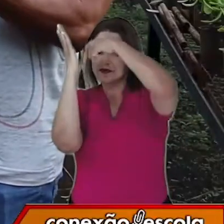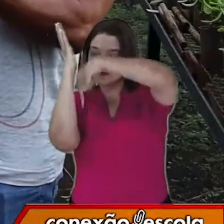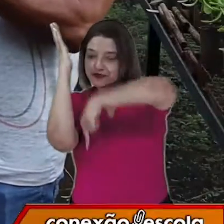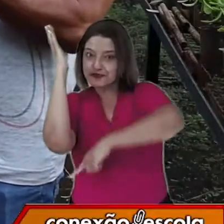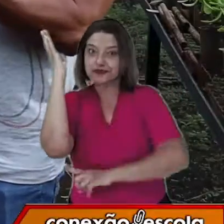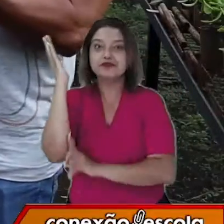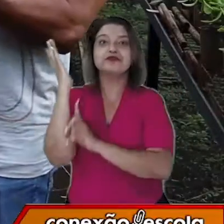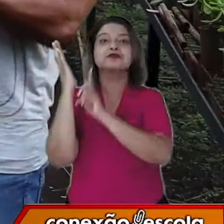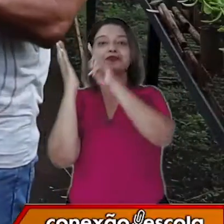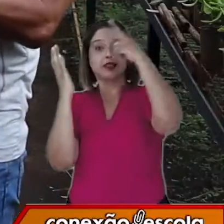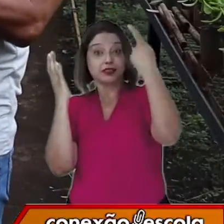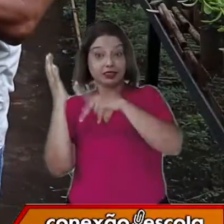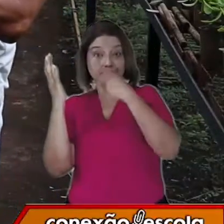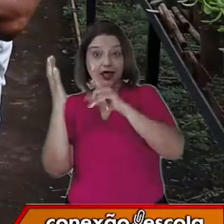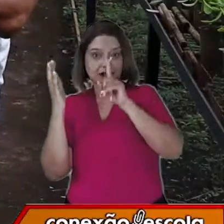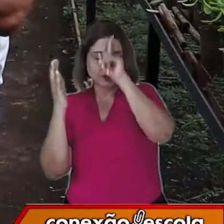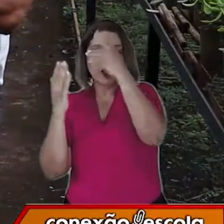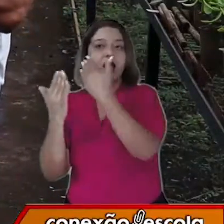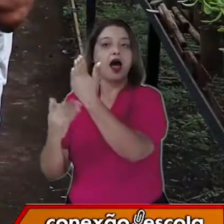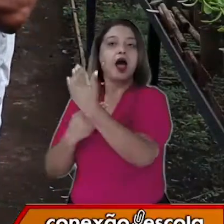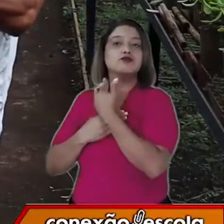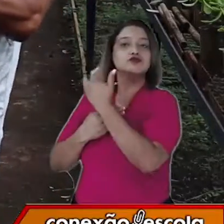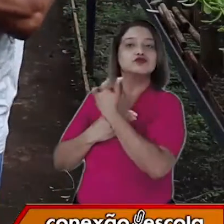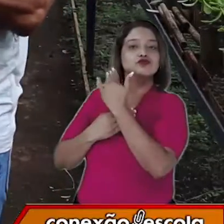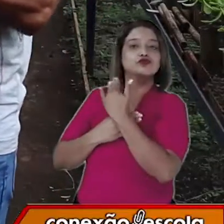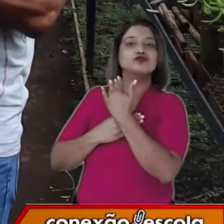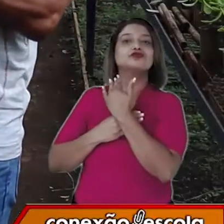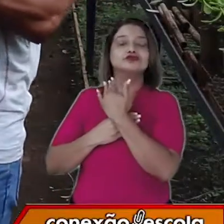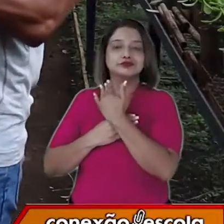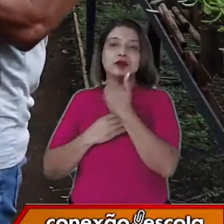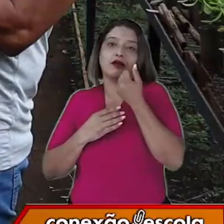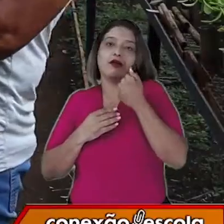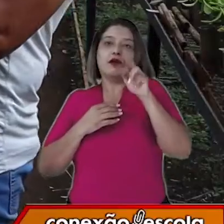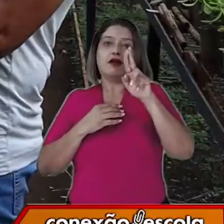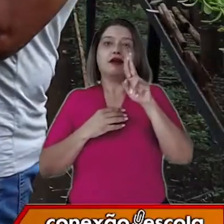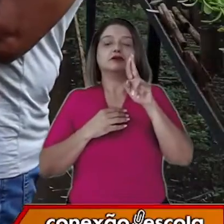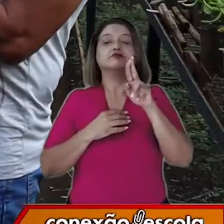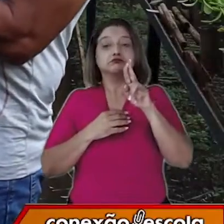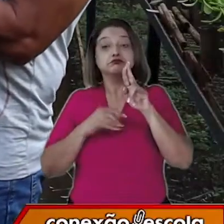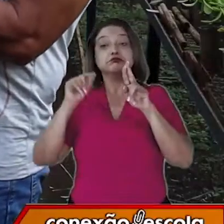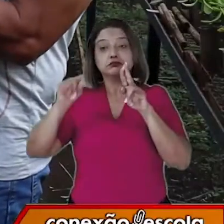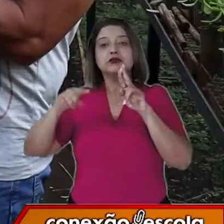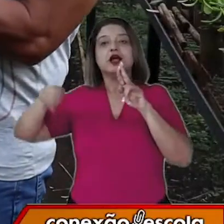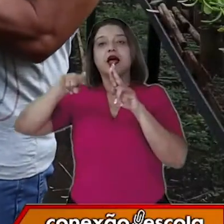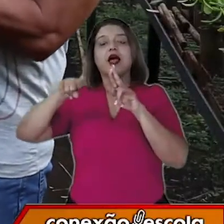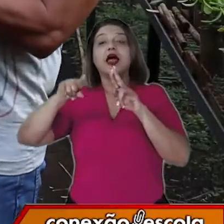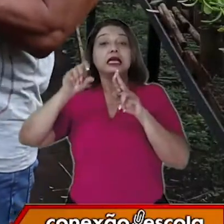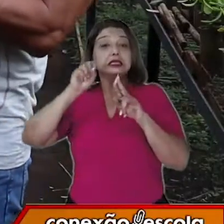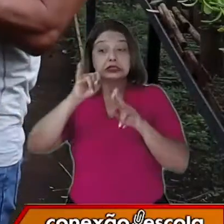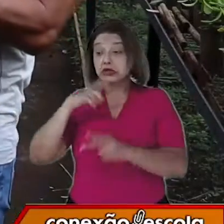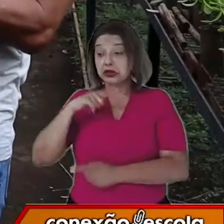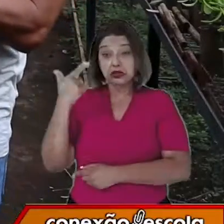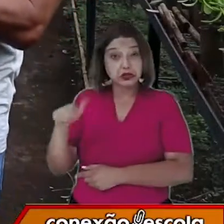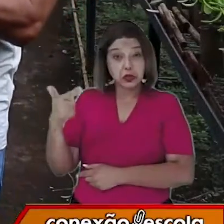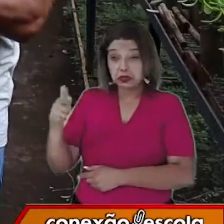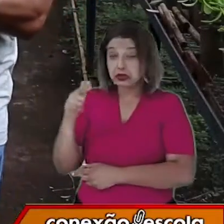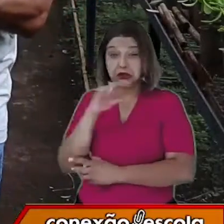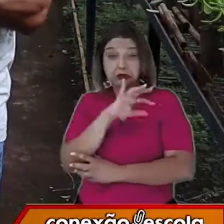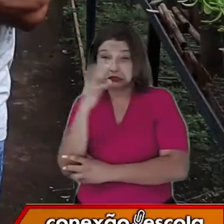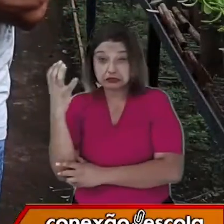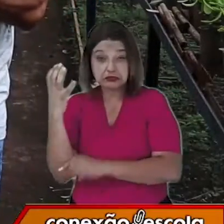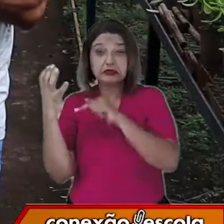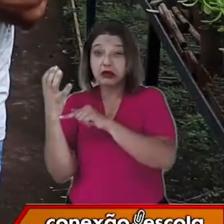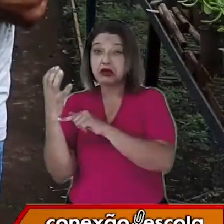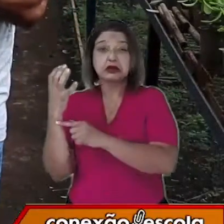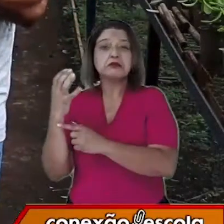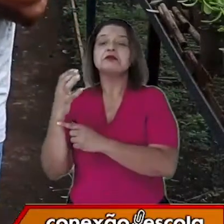árvore, o que eu faço? Né? À medida que se eu queimo ela, eu volto esse gás carbônico muito rápido para a natureza. Se eu deixo ela desgastando